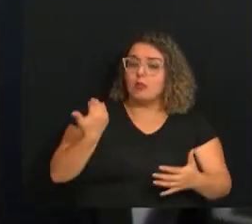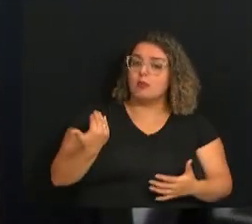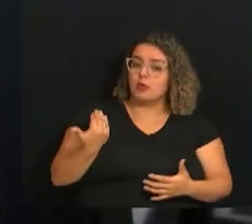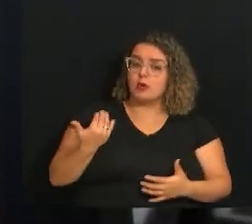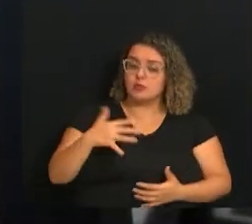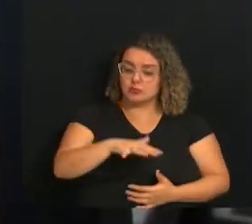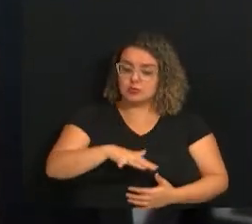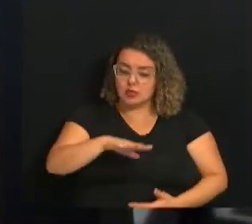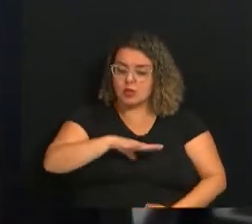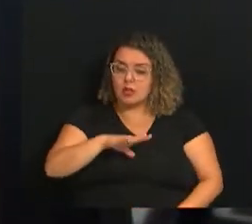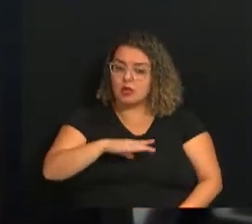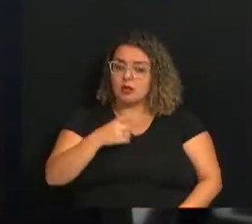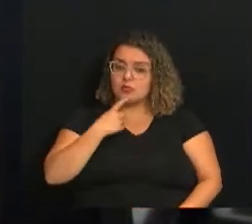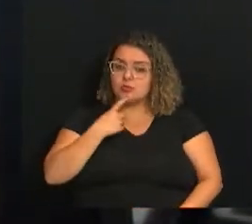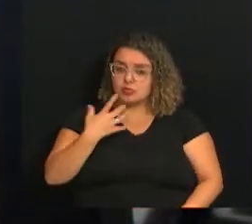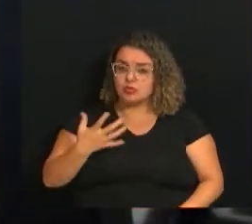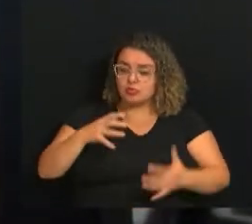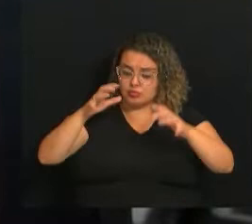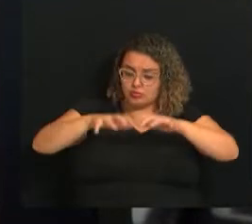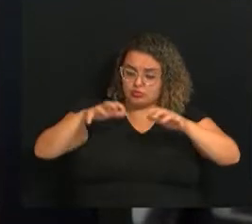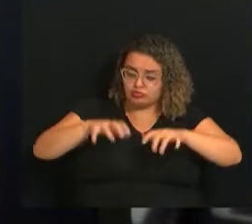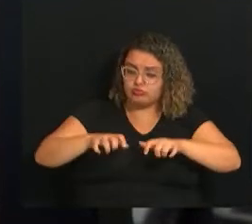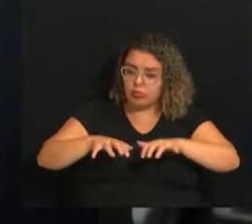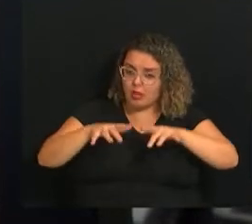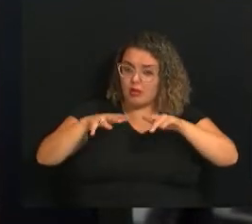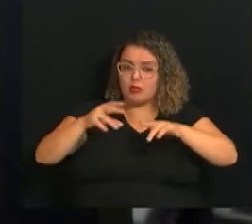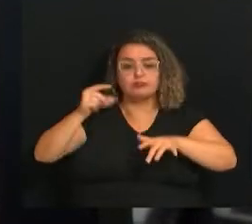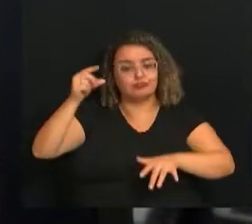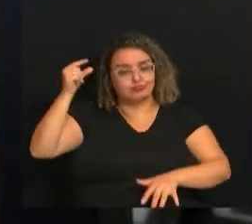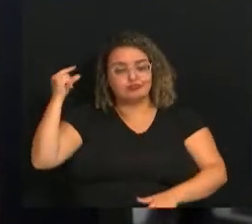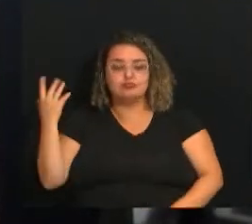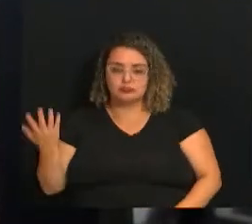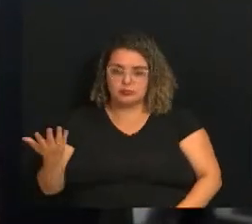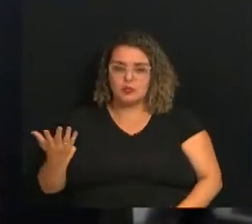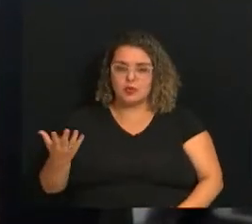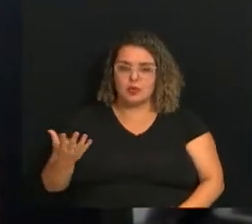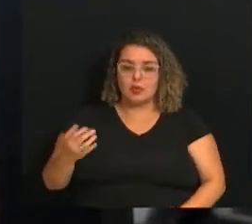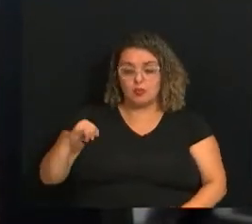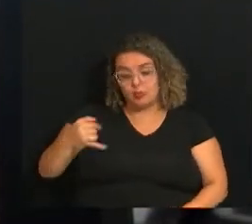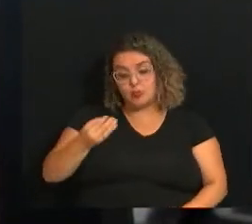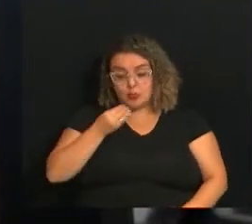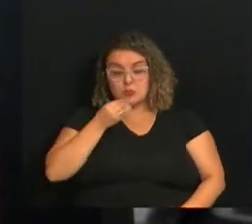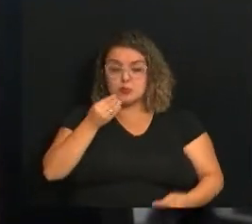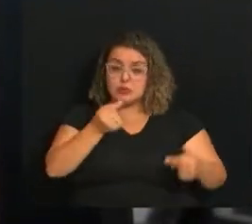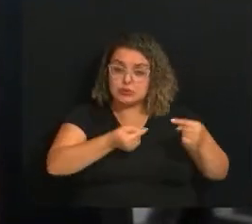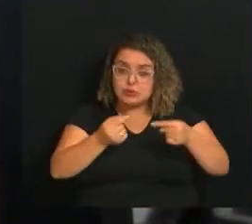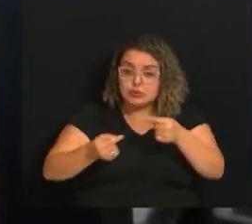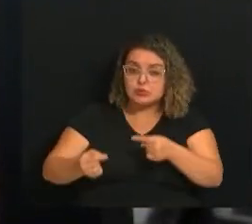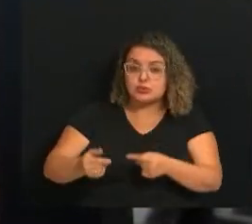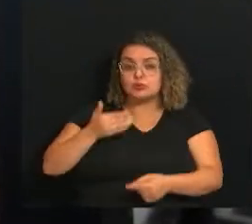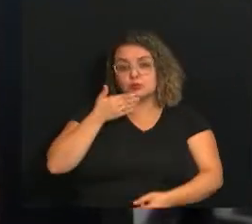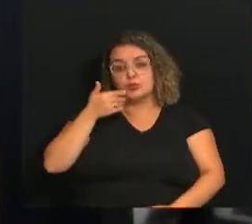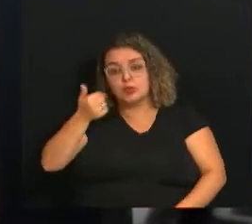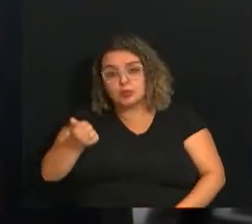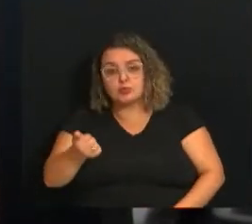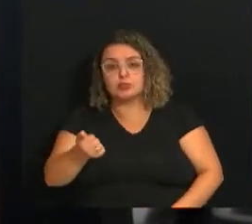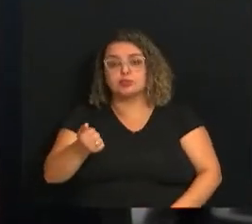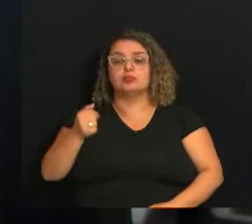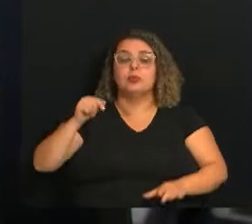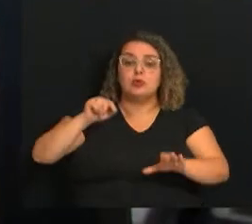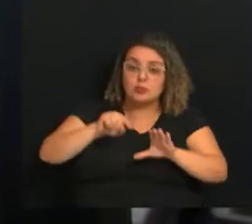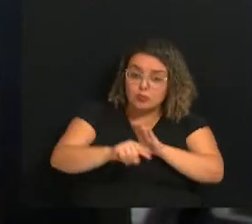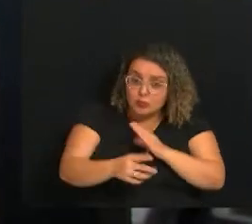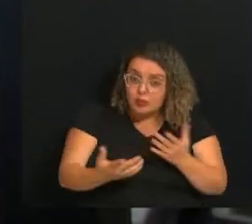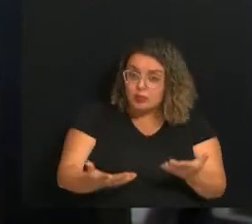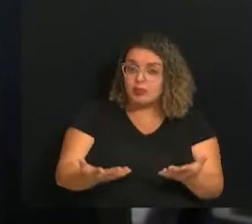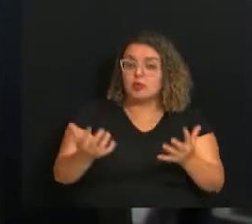Campinas, justamente numa região já antiga. Então é uma possibilidade da gente conseguir discutir um pouco melhor, de uma forma mais aprofundada, juntamente